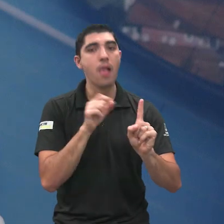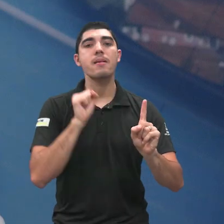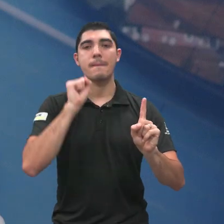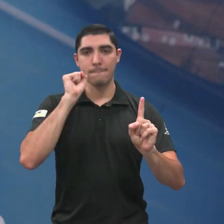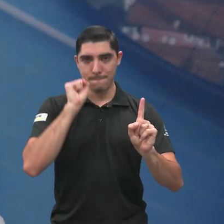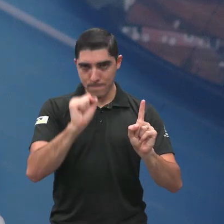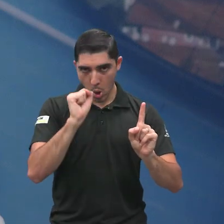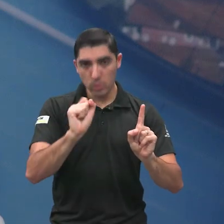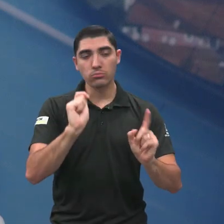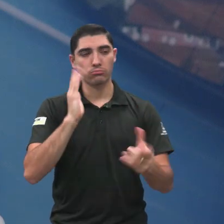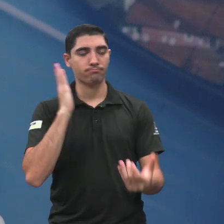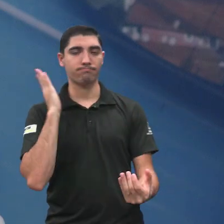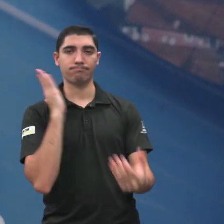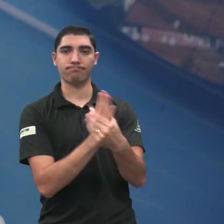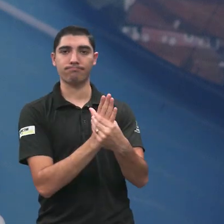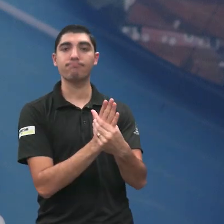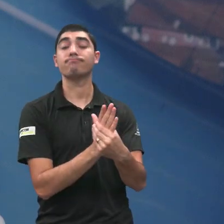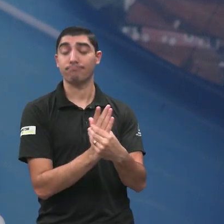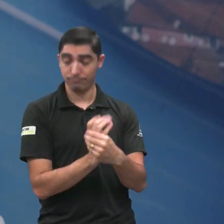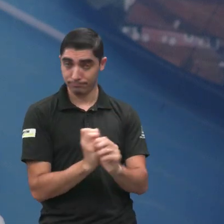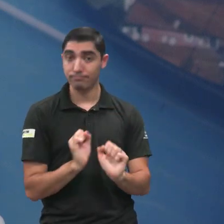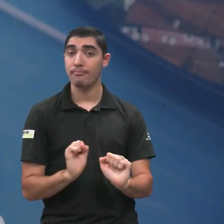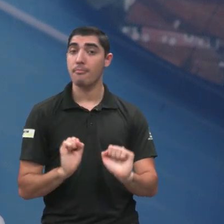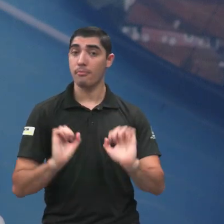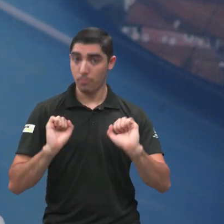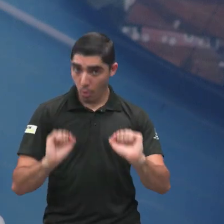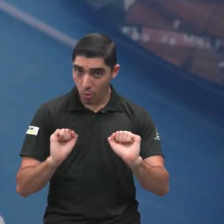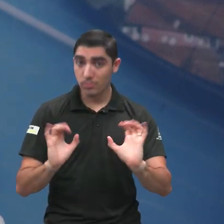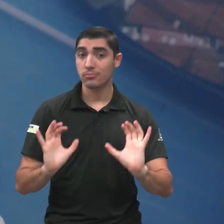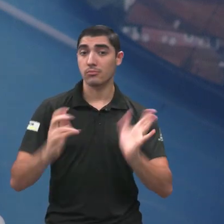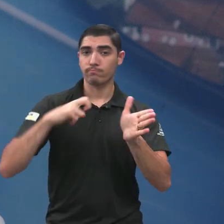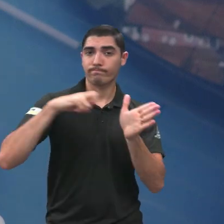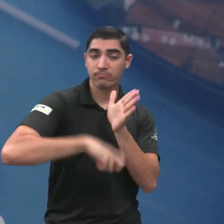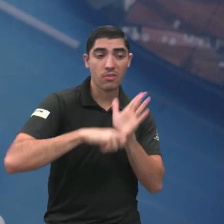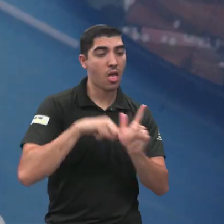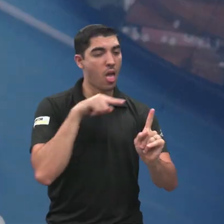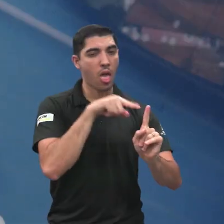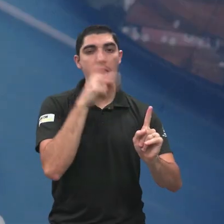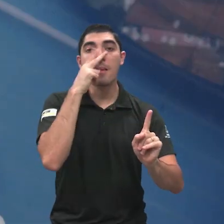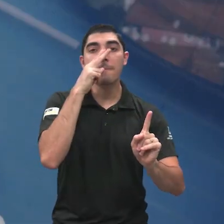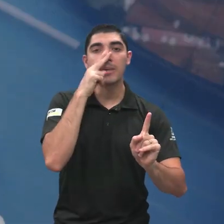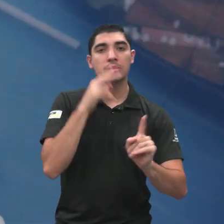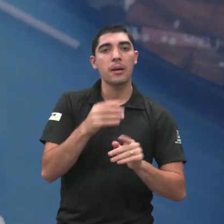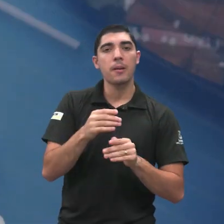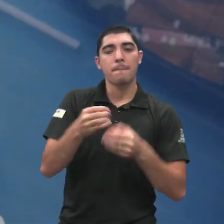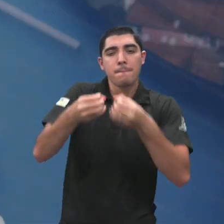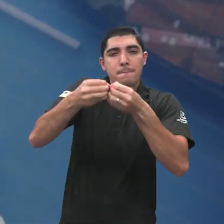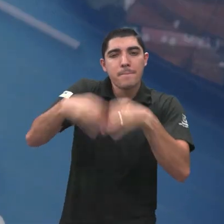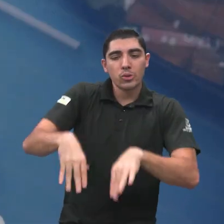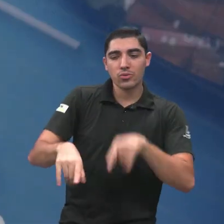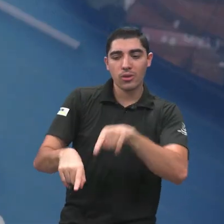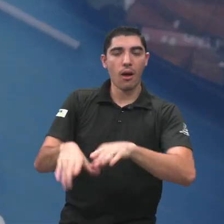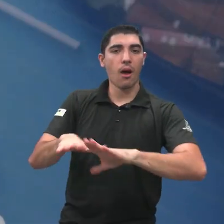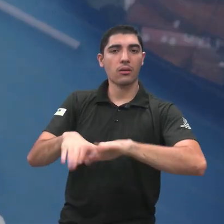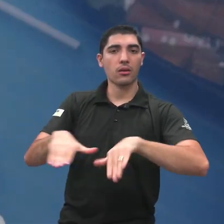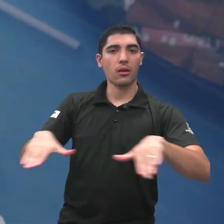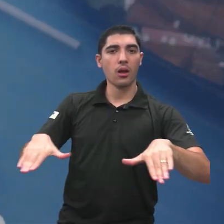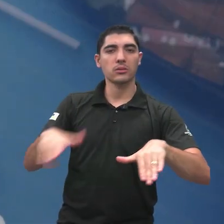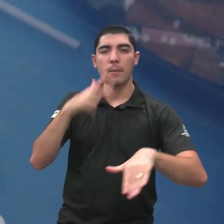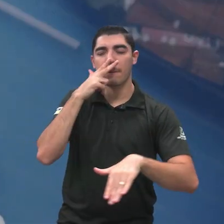responsabilizado civilmente. Nós podemos cobrar por danos morais diante dos danos